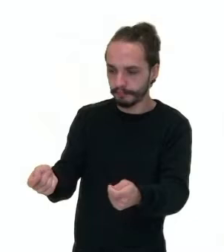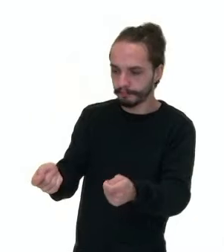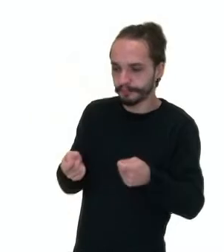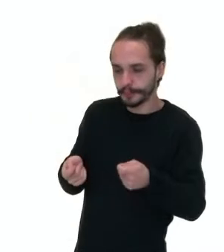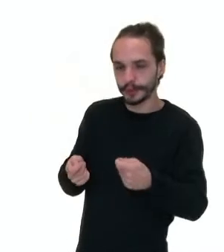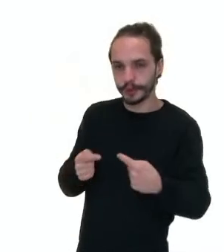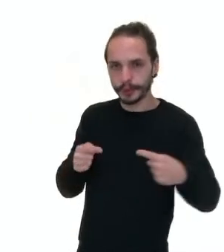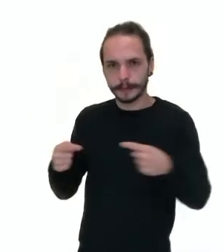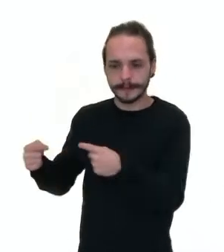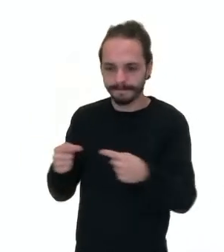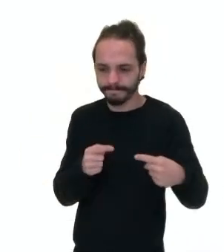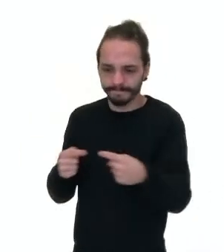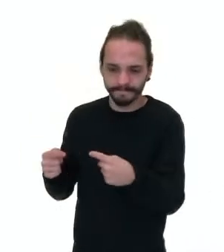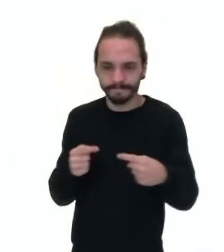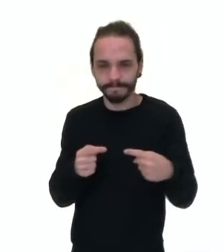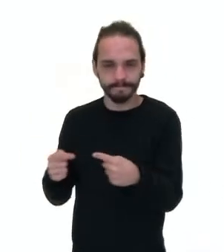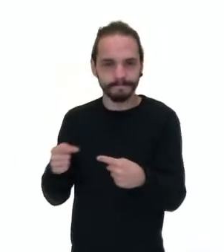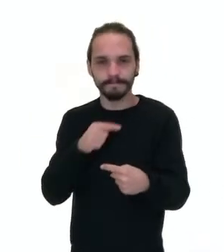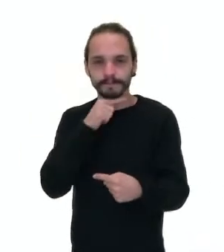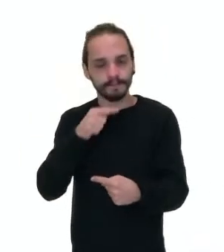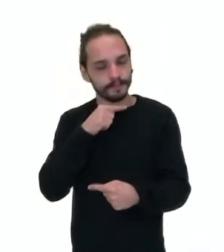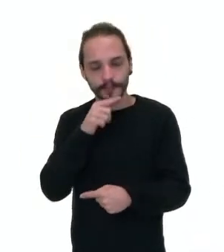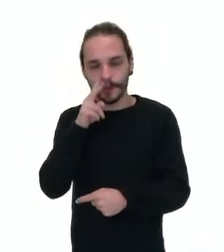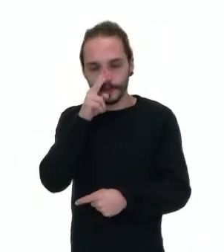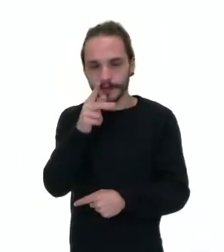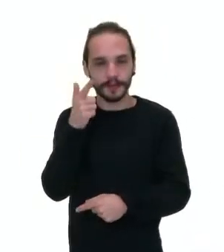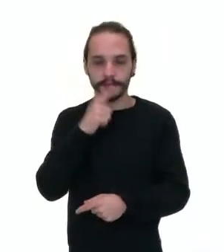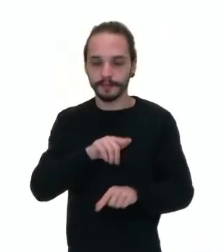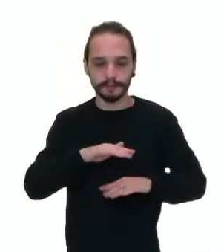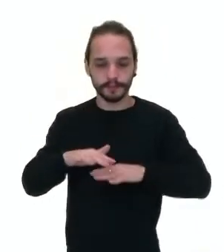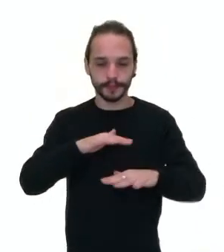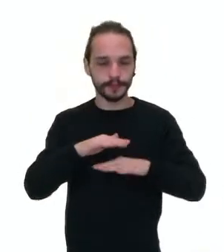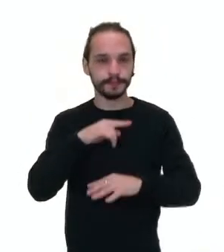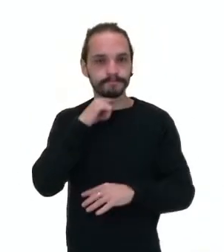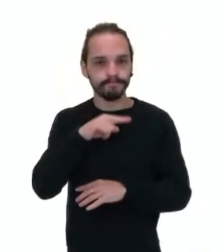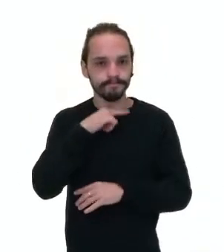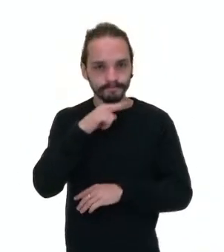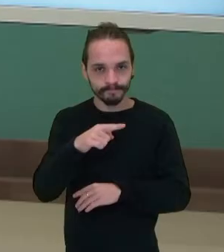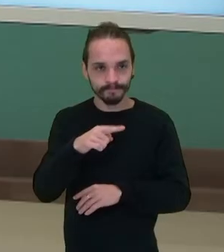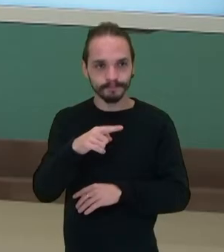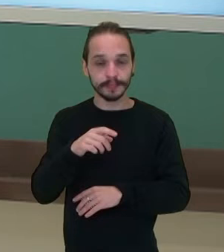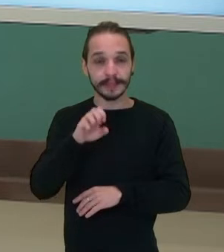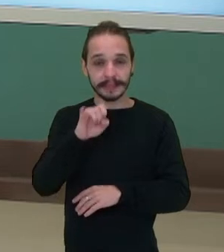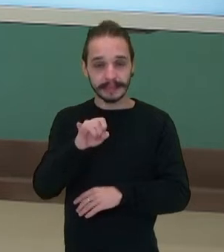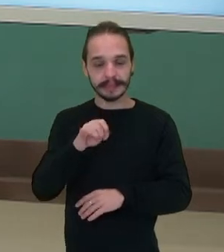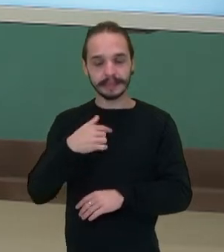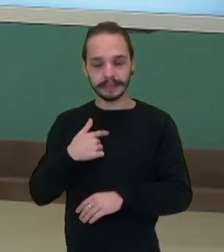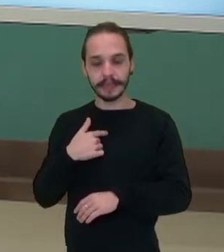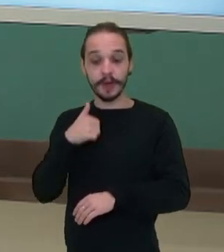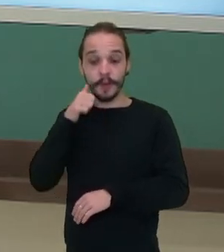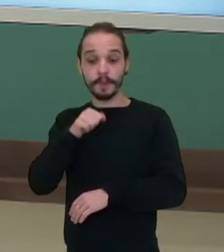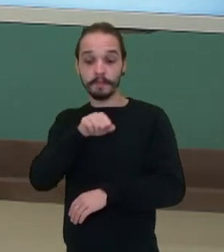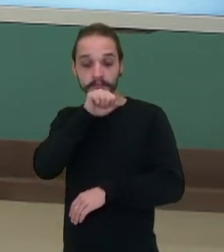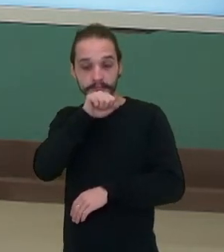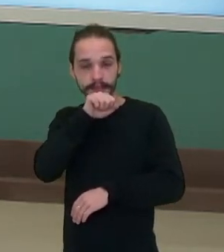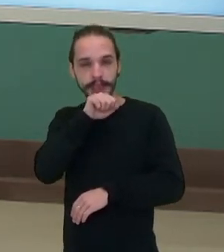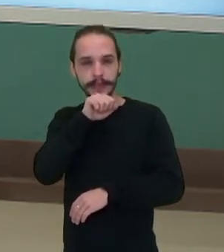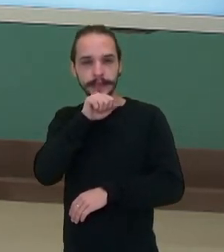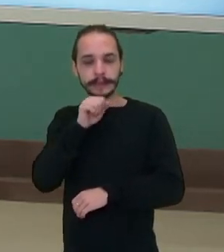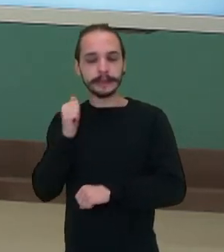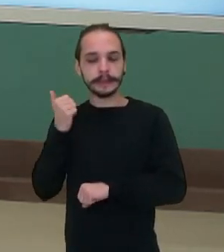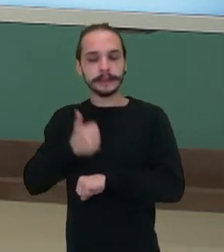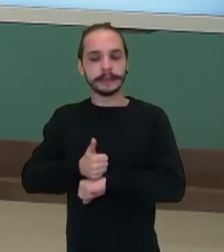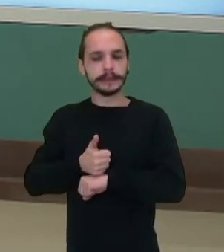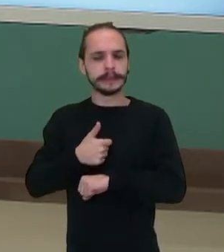uma força que possa colocá-lo em movimento. Se você estivesse no lugar da mãe do garoto, que argumento você